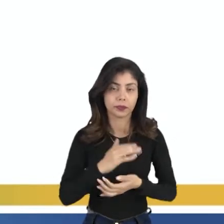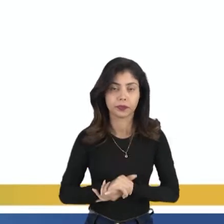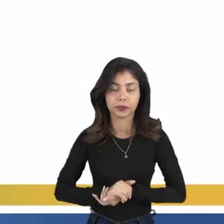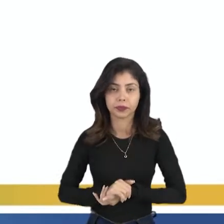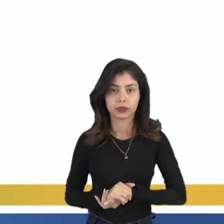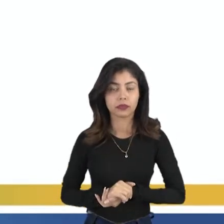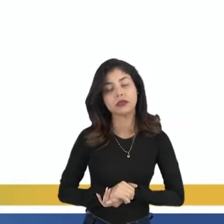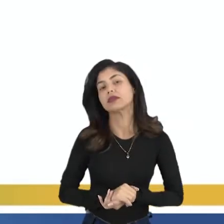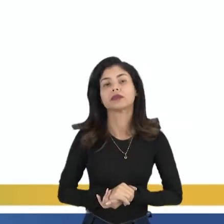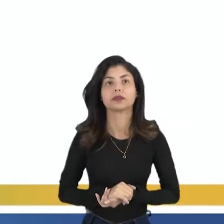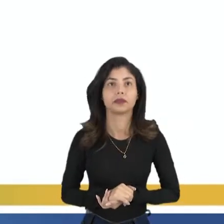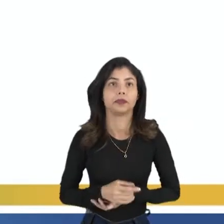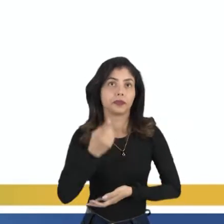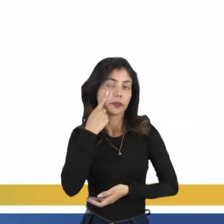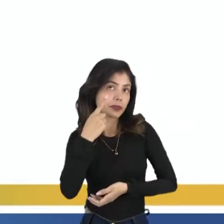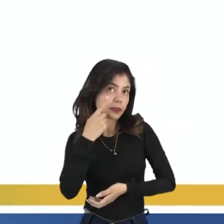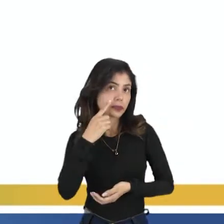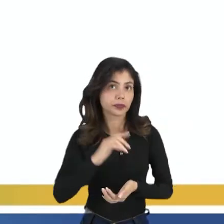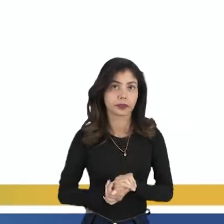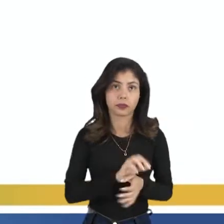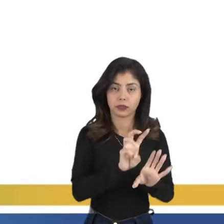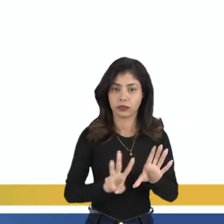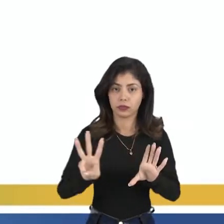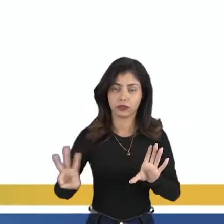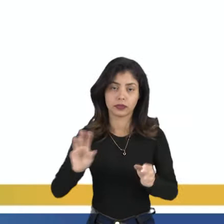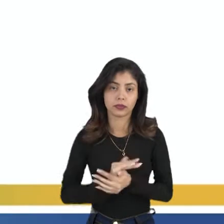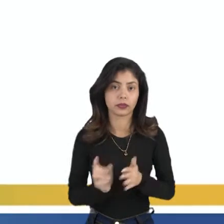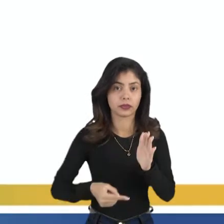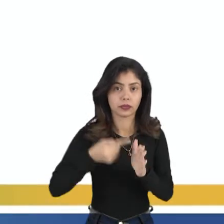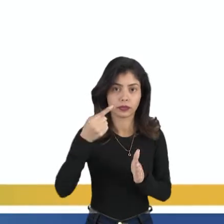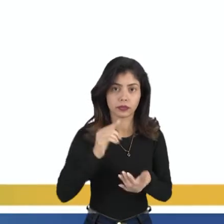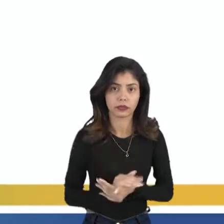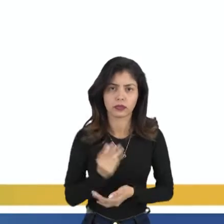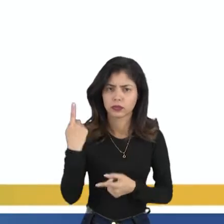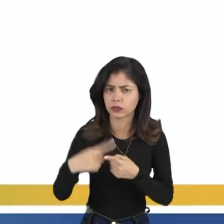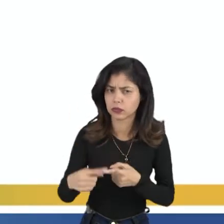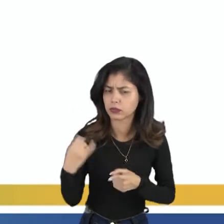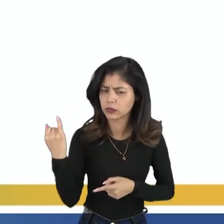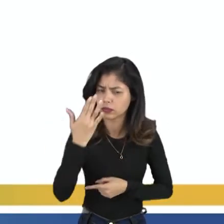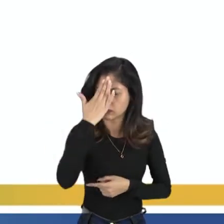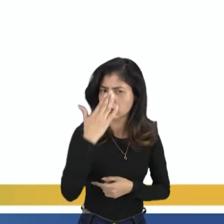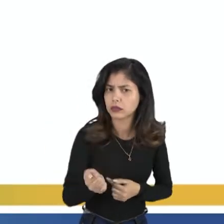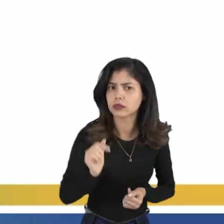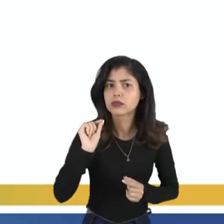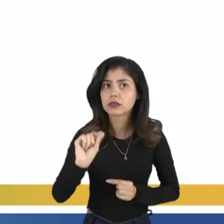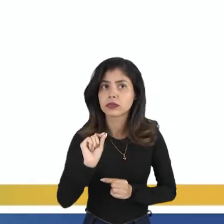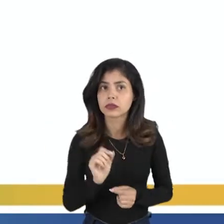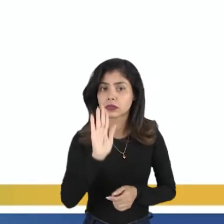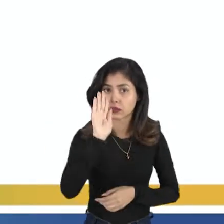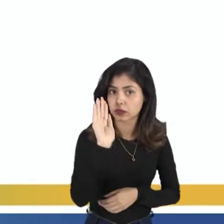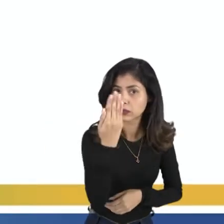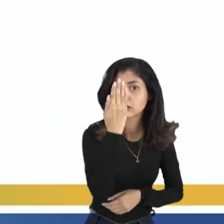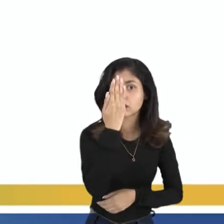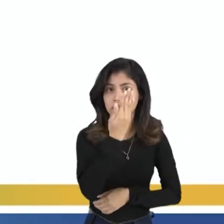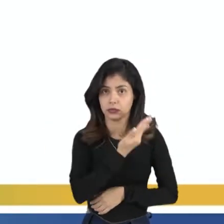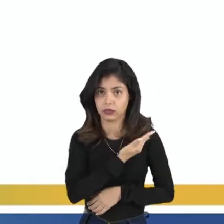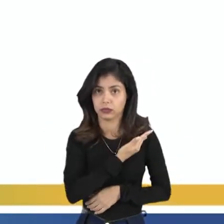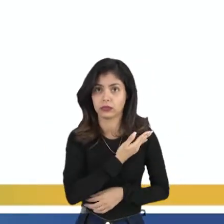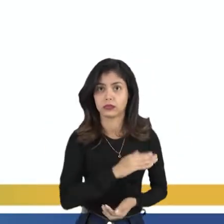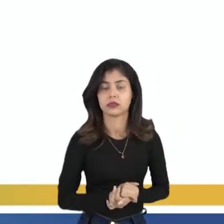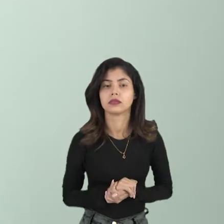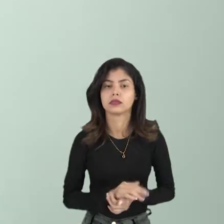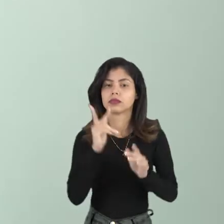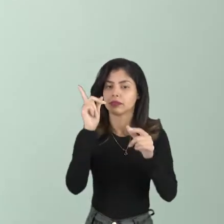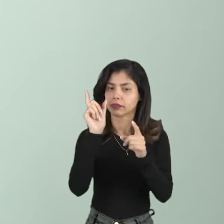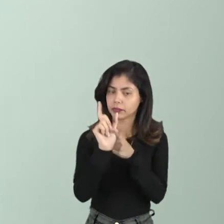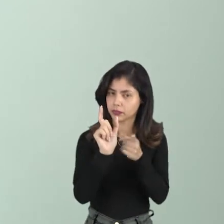ok? Aí nós vemos o site. Primeiro, por que é importante nós sabermos o que é um falso cognato?